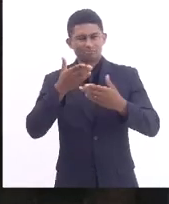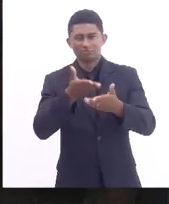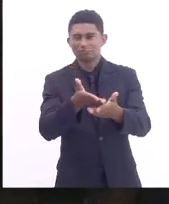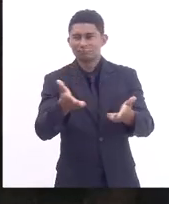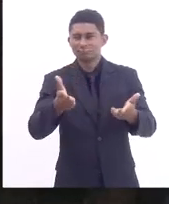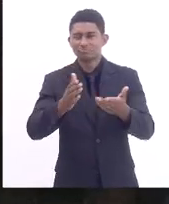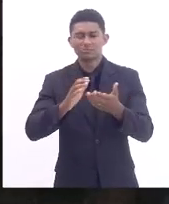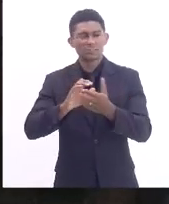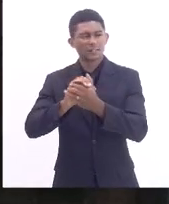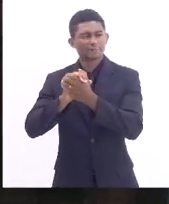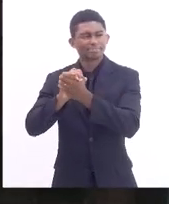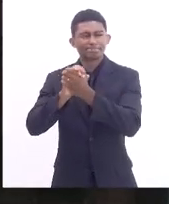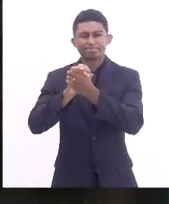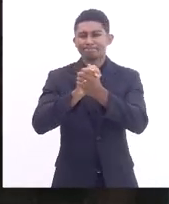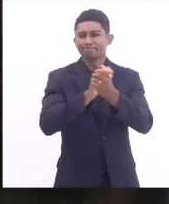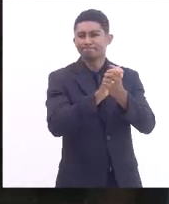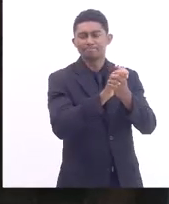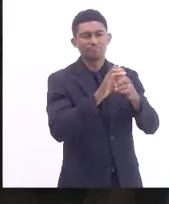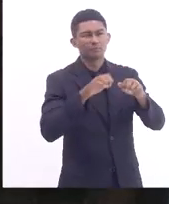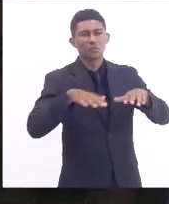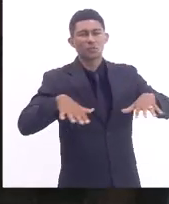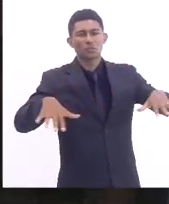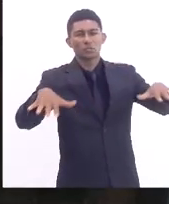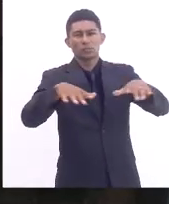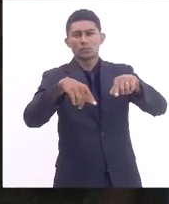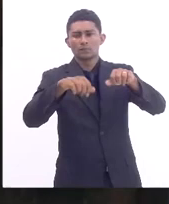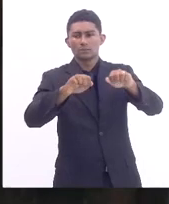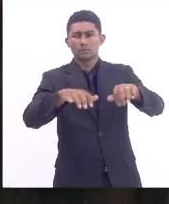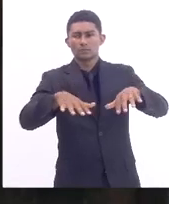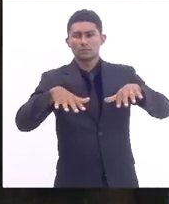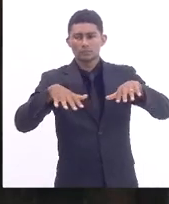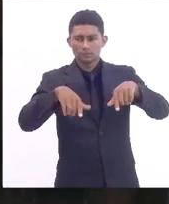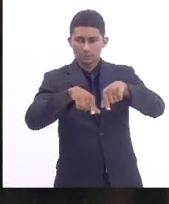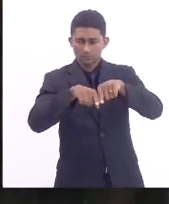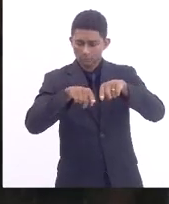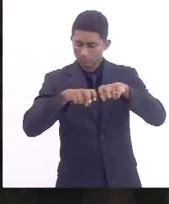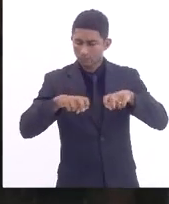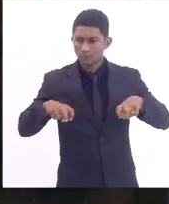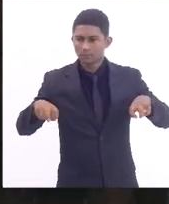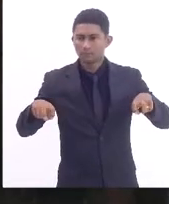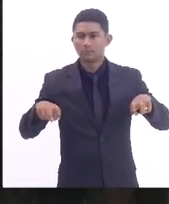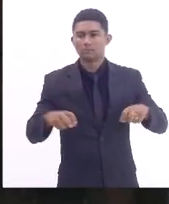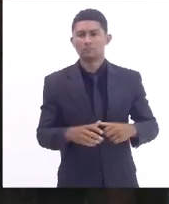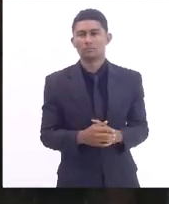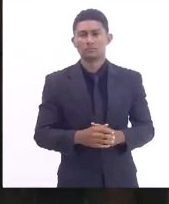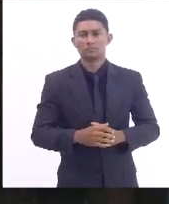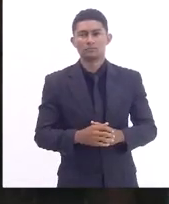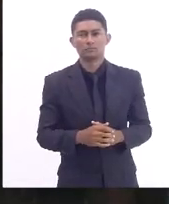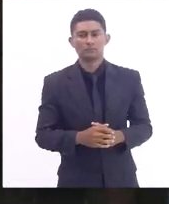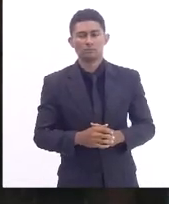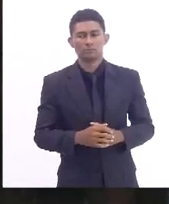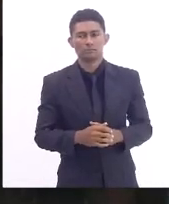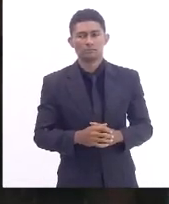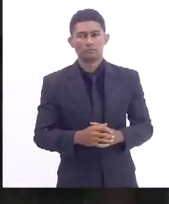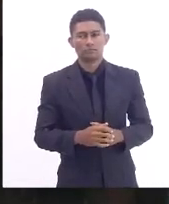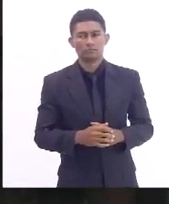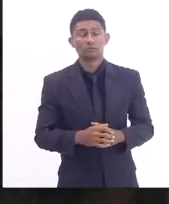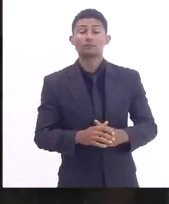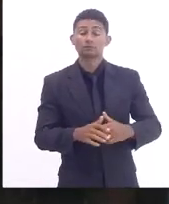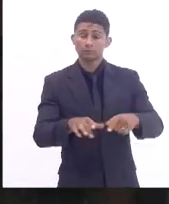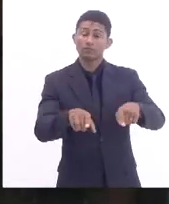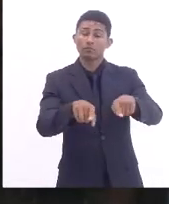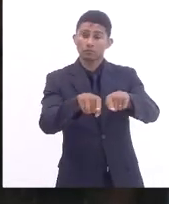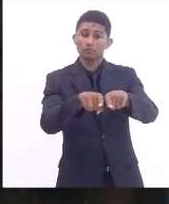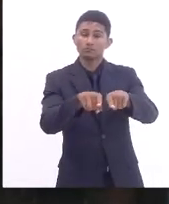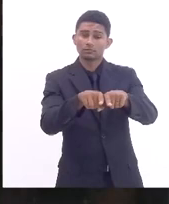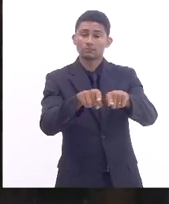todas todas e todos do planario e da mesa o e sal